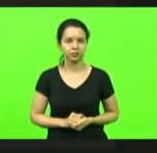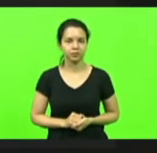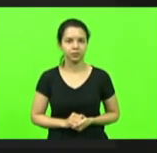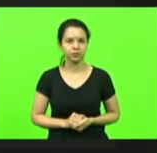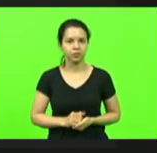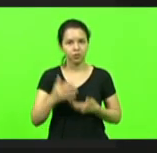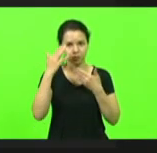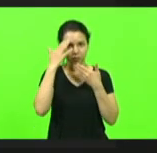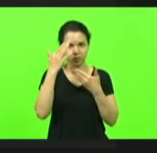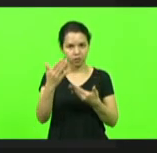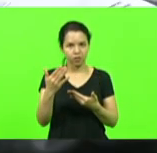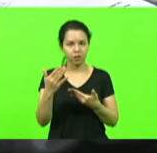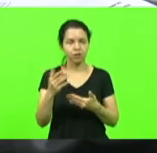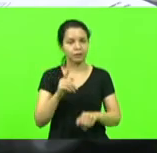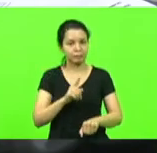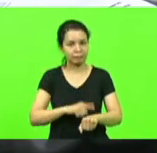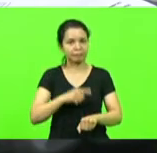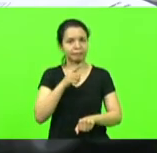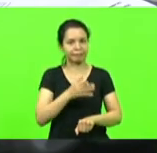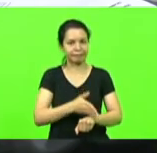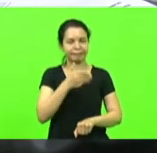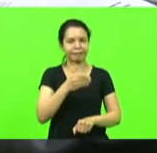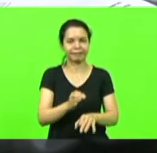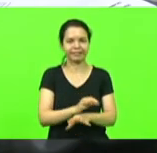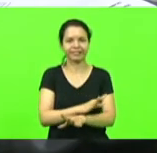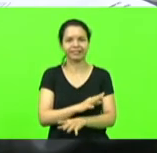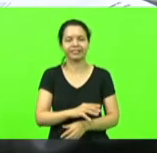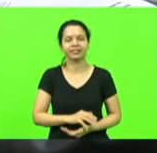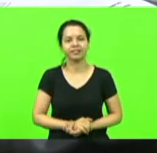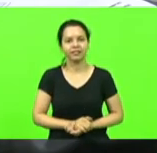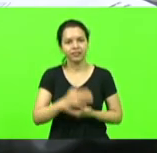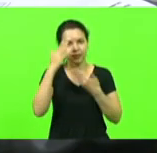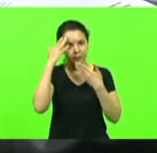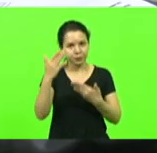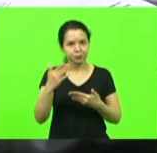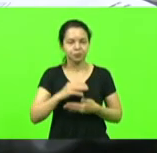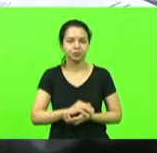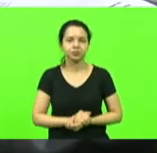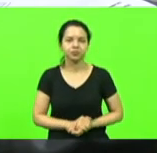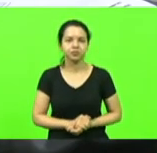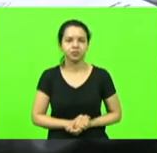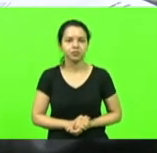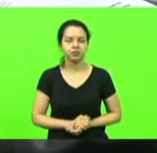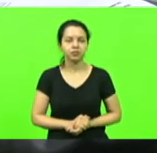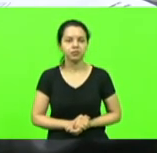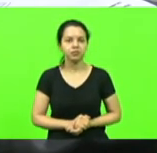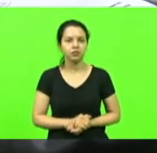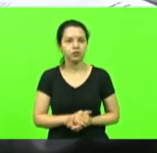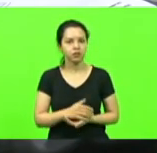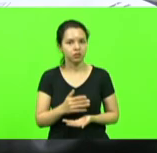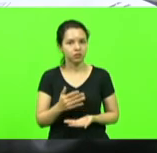Obrigado, bem em cima da hora mesmo. Agradeço. Ali eu acho que foi bem